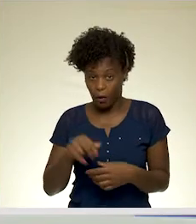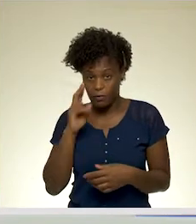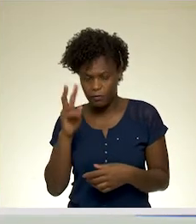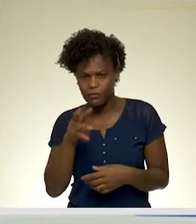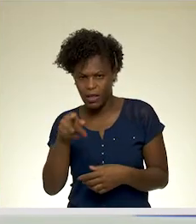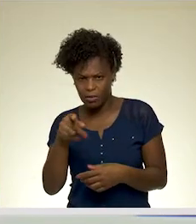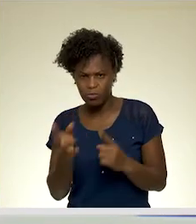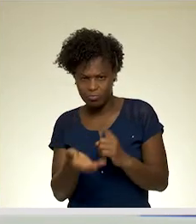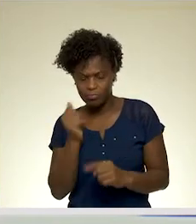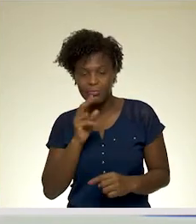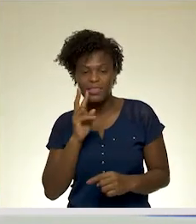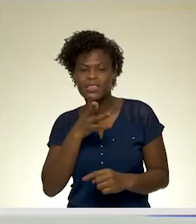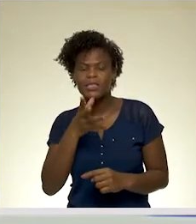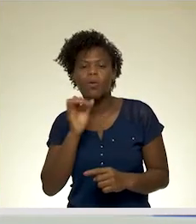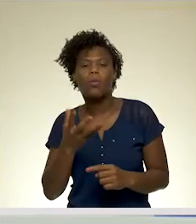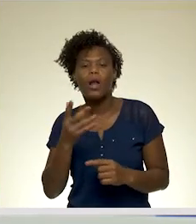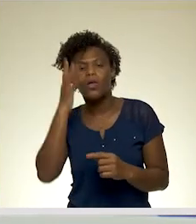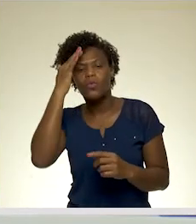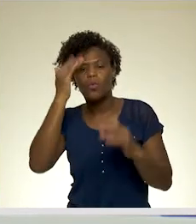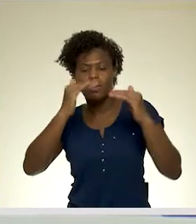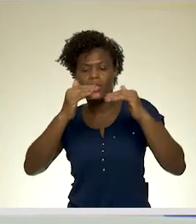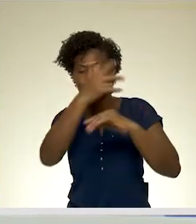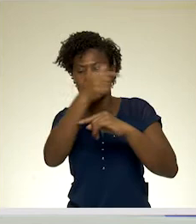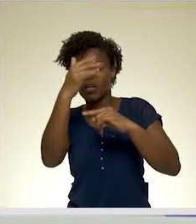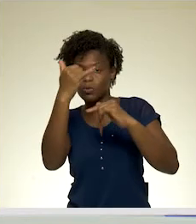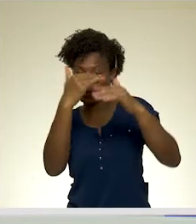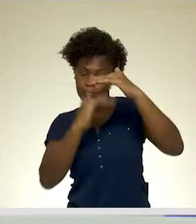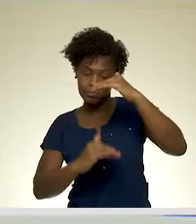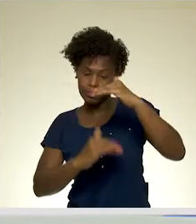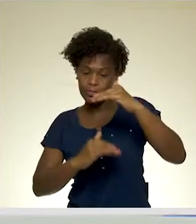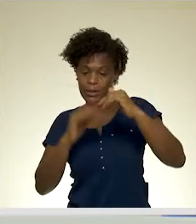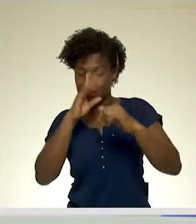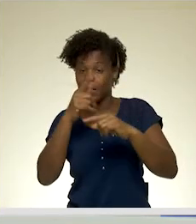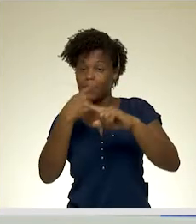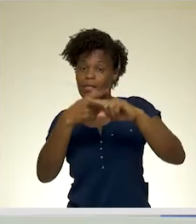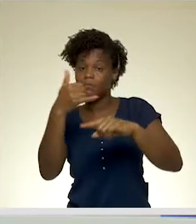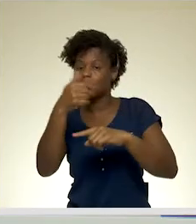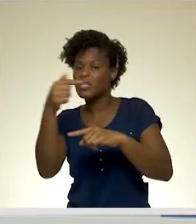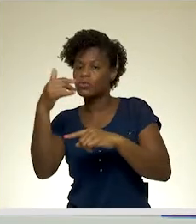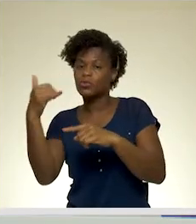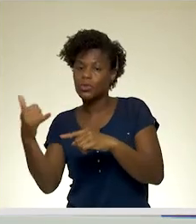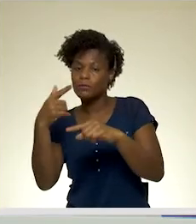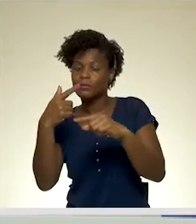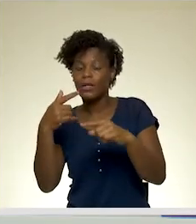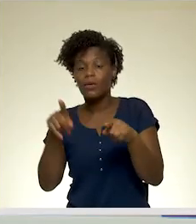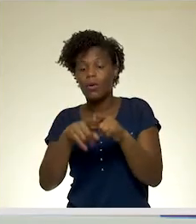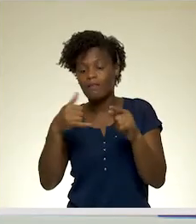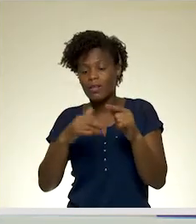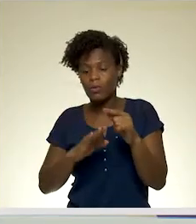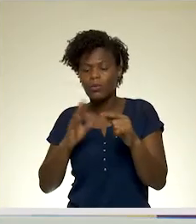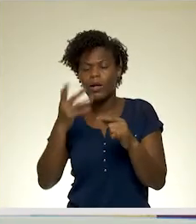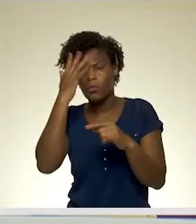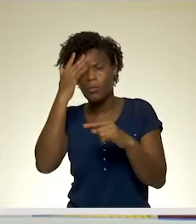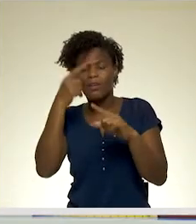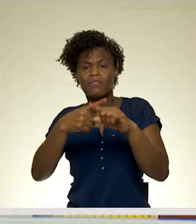visualizando, vocês conseguem dizer qual é o número? Que multiplicando por menos 2 dá 24? Qual é o número